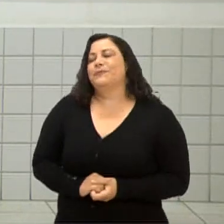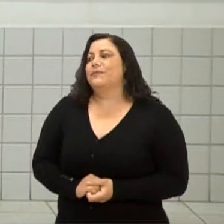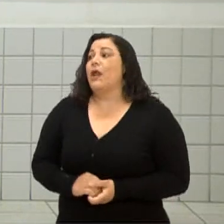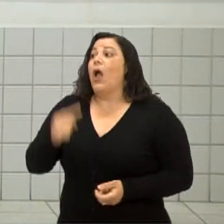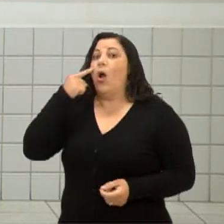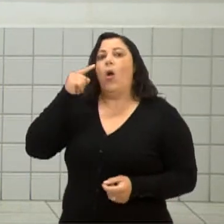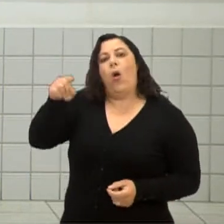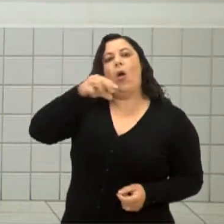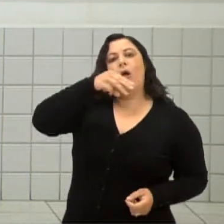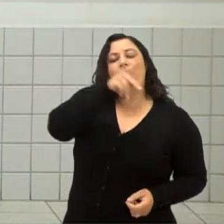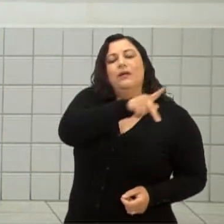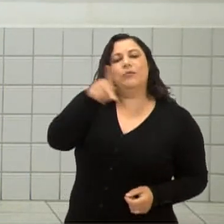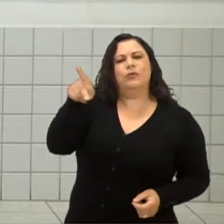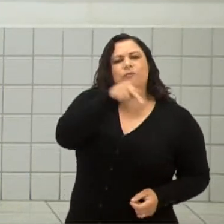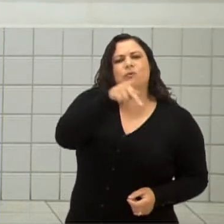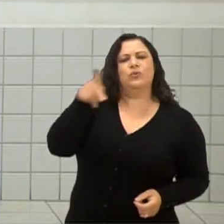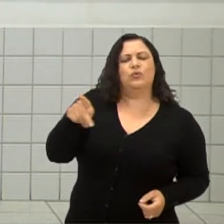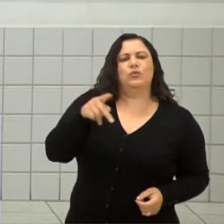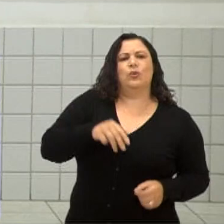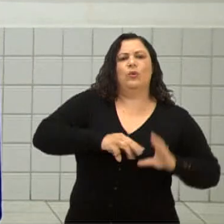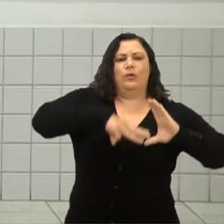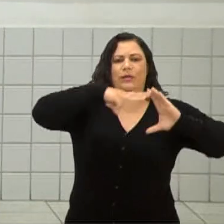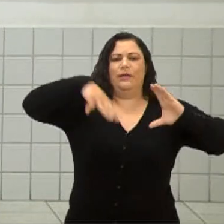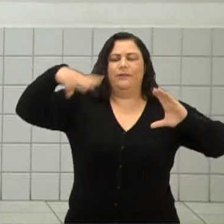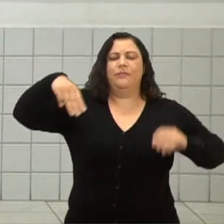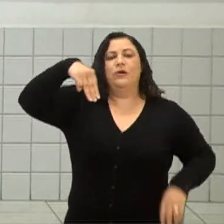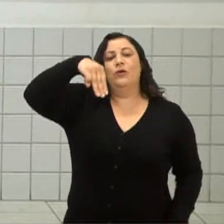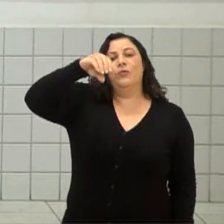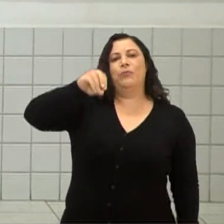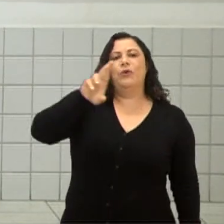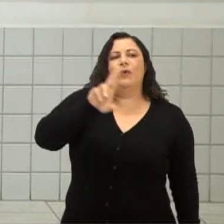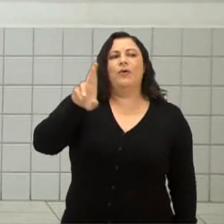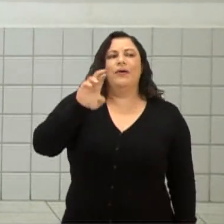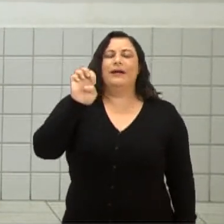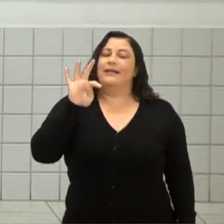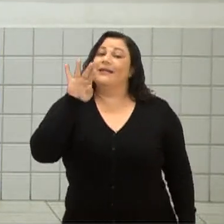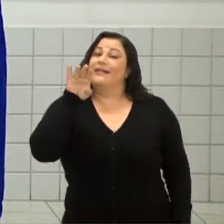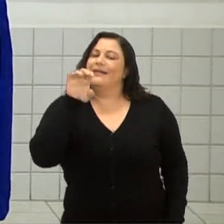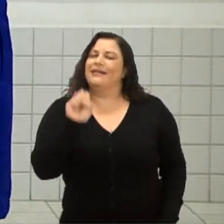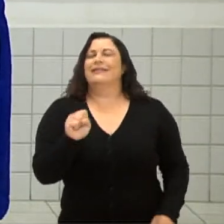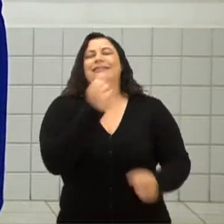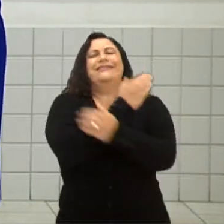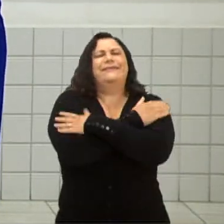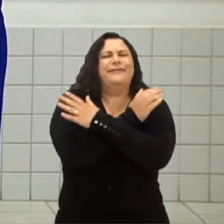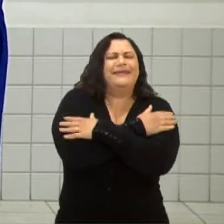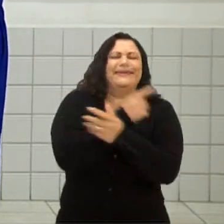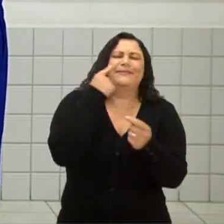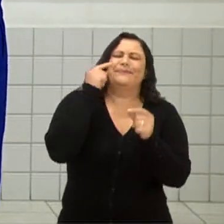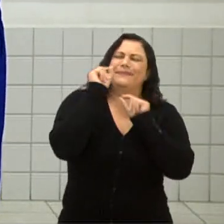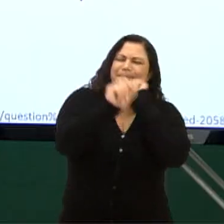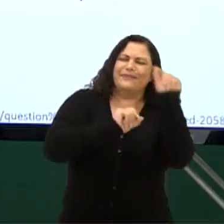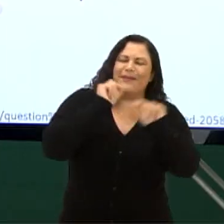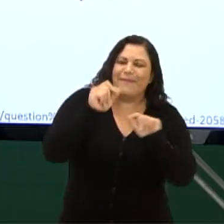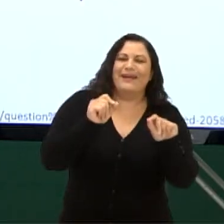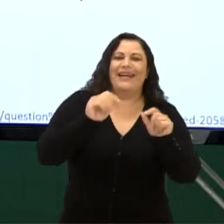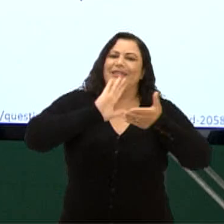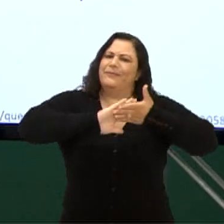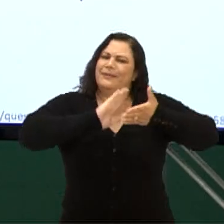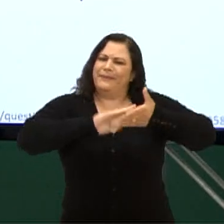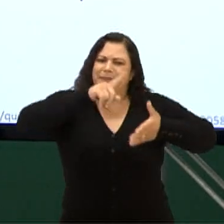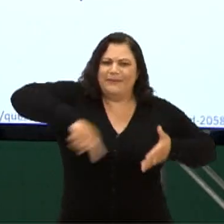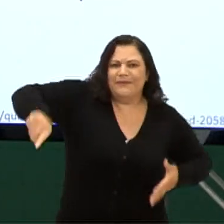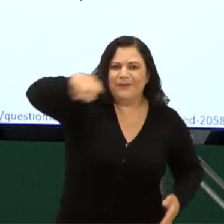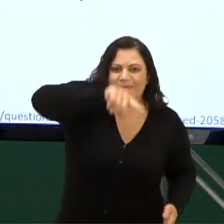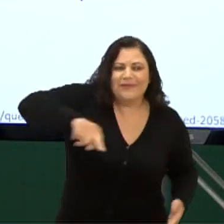do Colégio Rocha Pombo, em Morretes, parabenizando você. Com certeza, parabéns para todos nós e para vocês, professores, também. Vamos para o